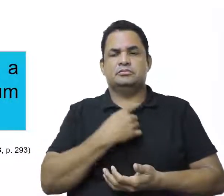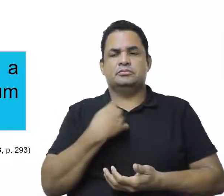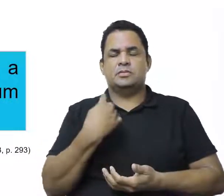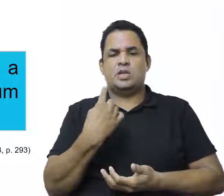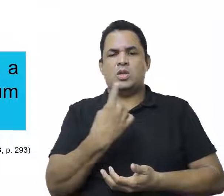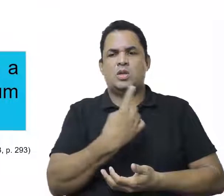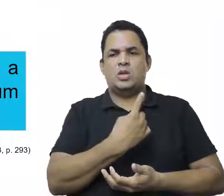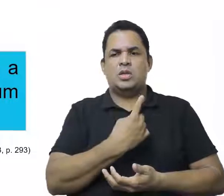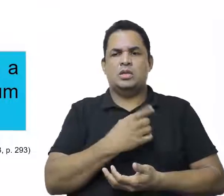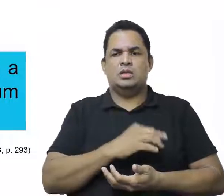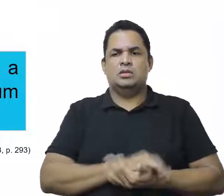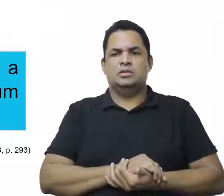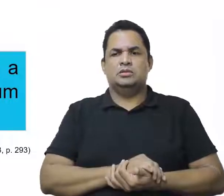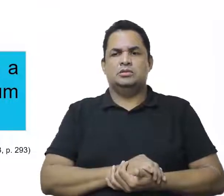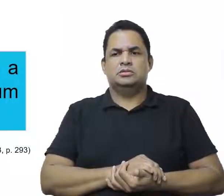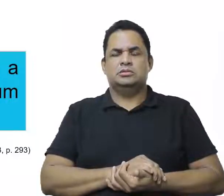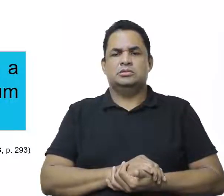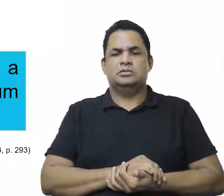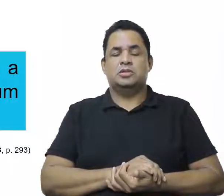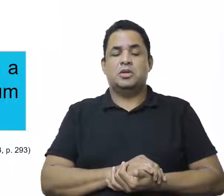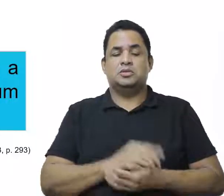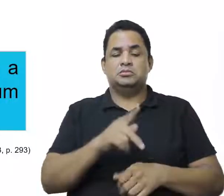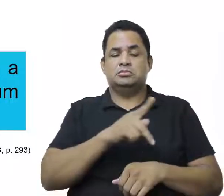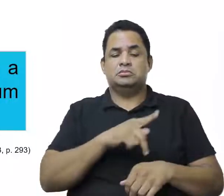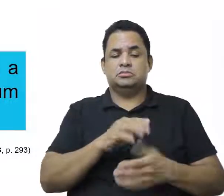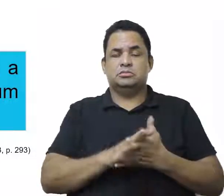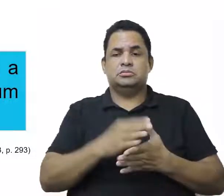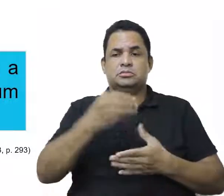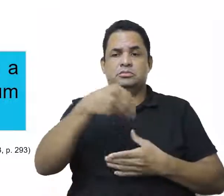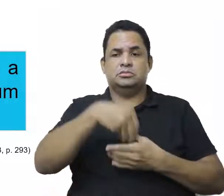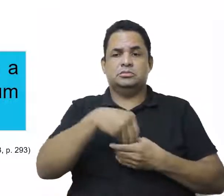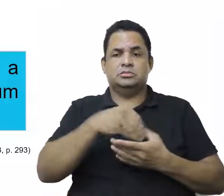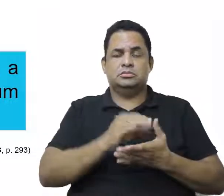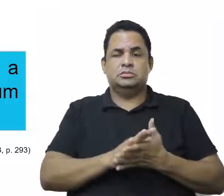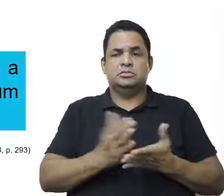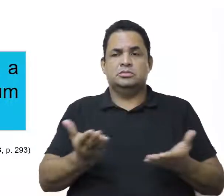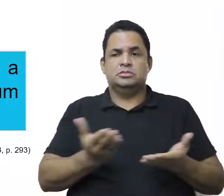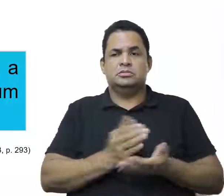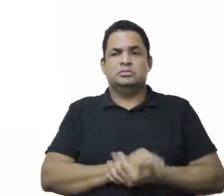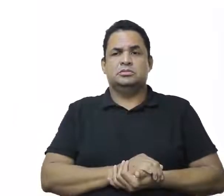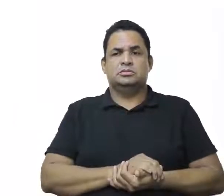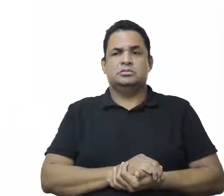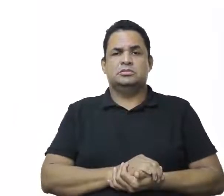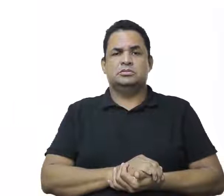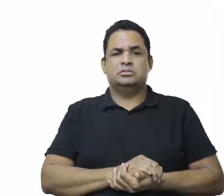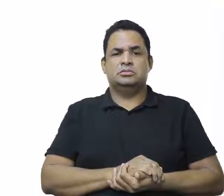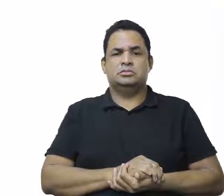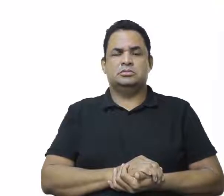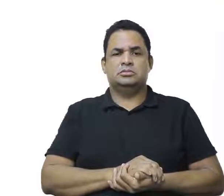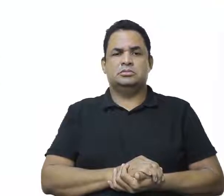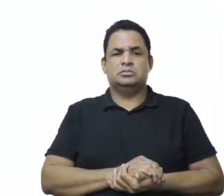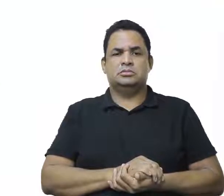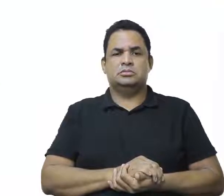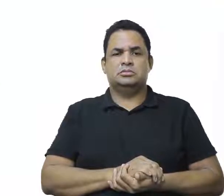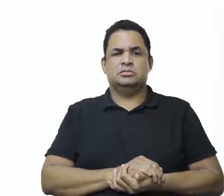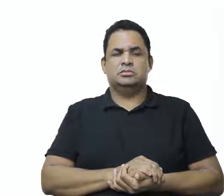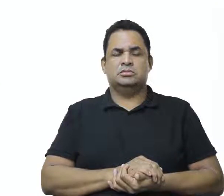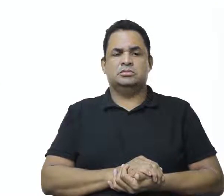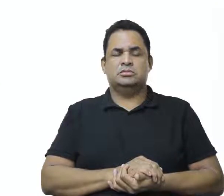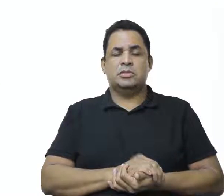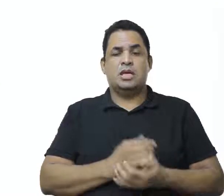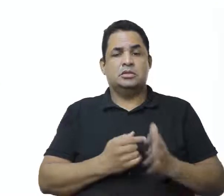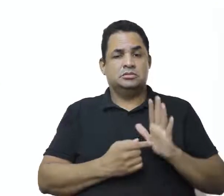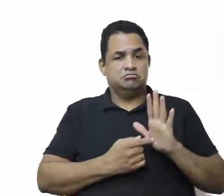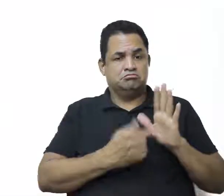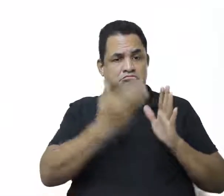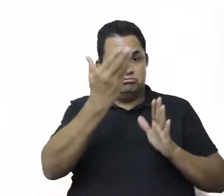as pessoas, os países, as nações que estão nos blocos econômicos fazem parte, tá? E aí a gente trouxe